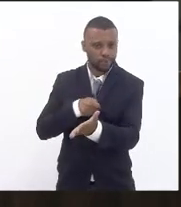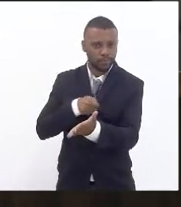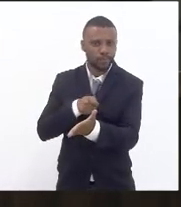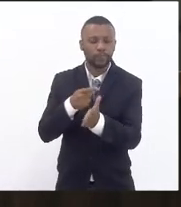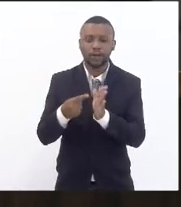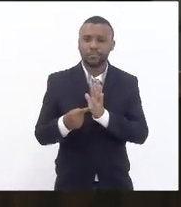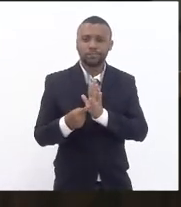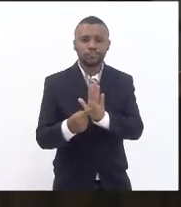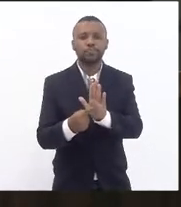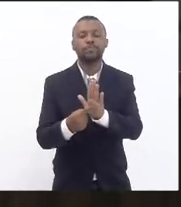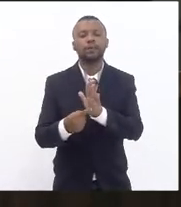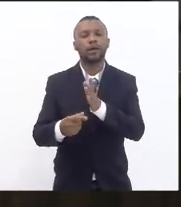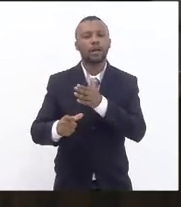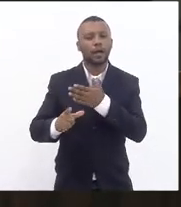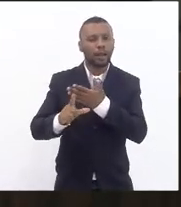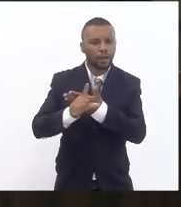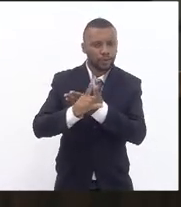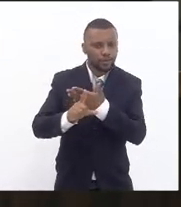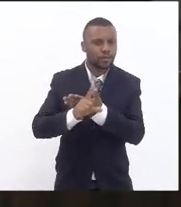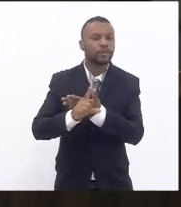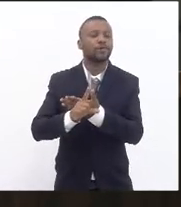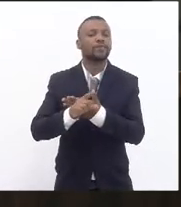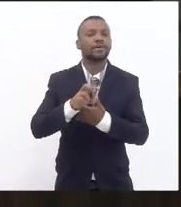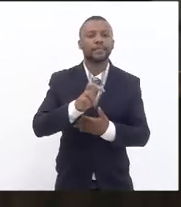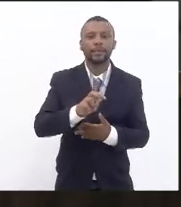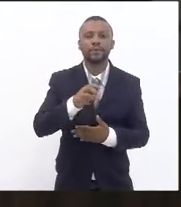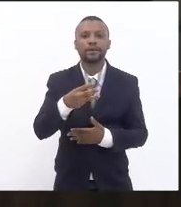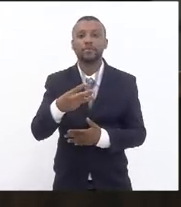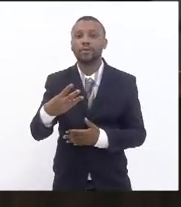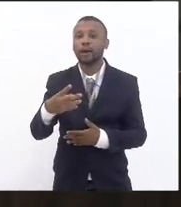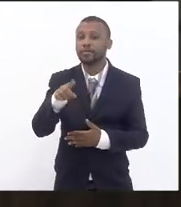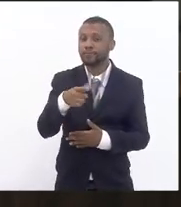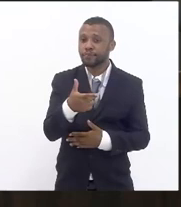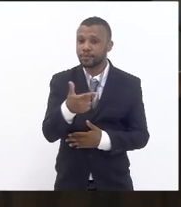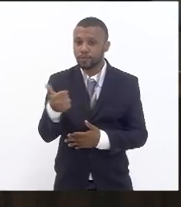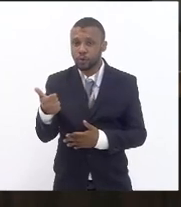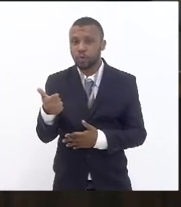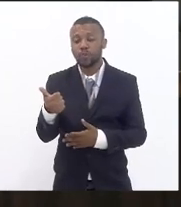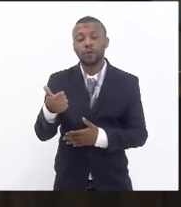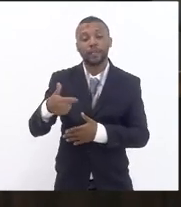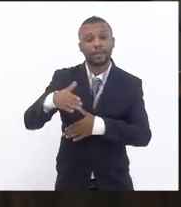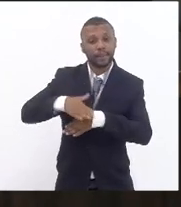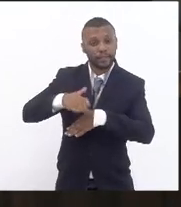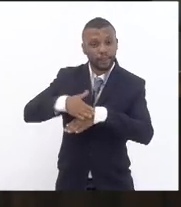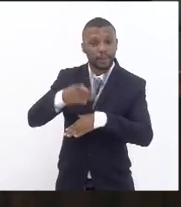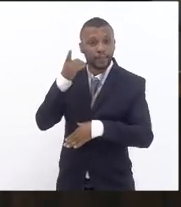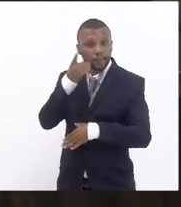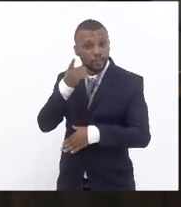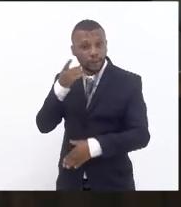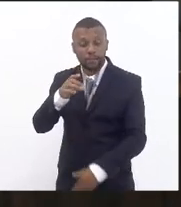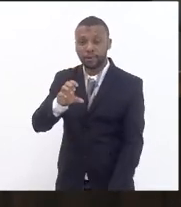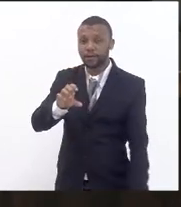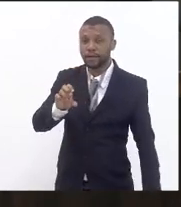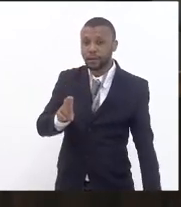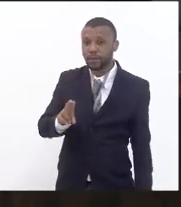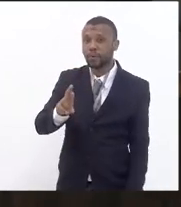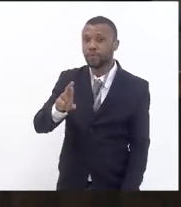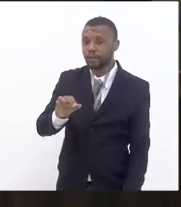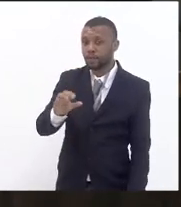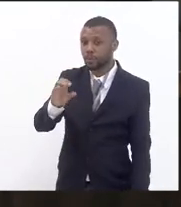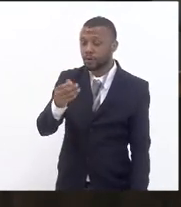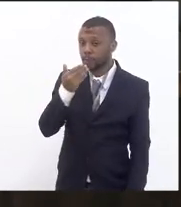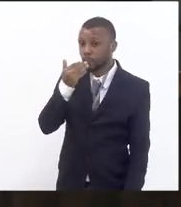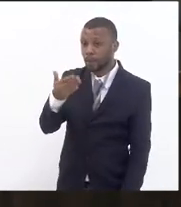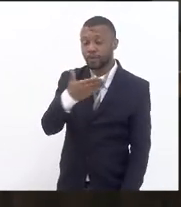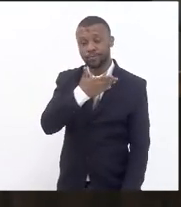Indicação Legislativa 534 de 21, de autoria do deputado Eurico Júnior. Solicita ao excelentíssimo governador do Estado do Rio de